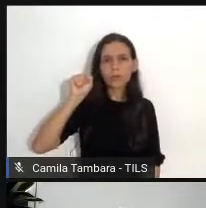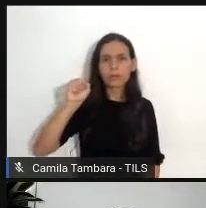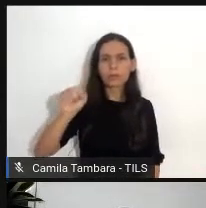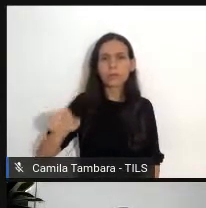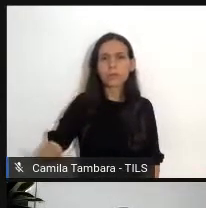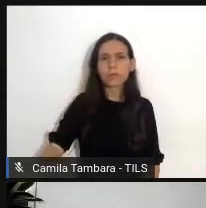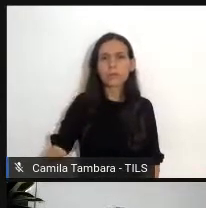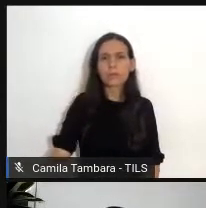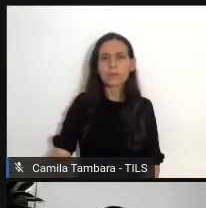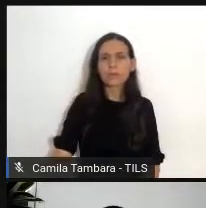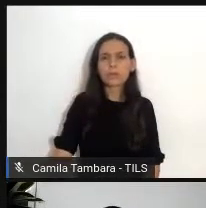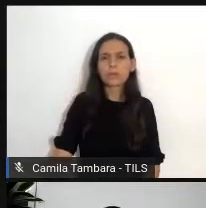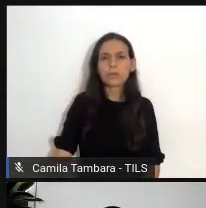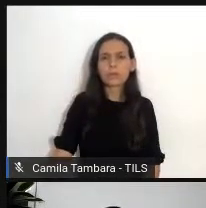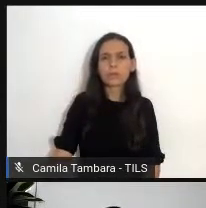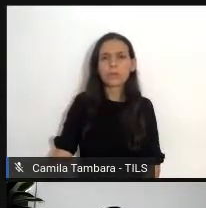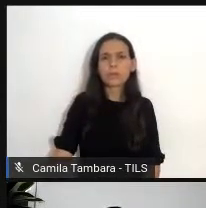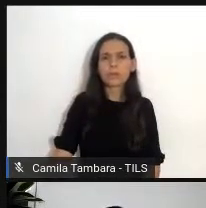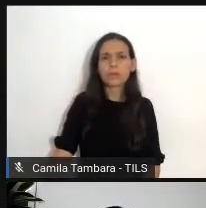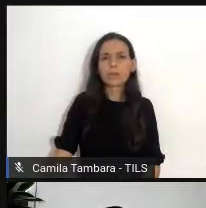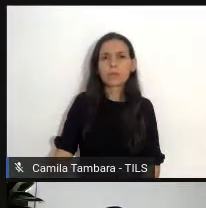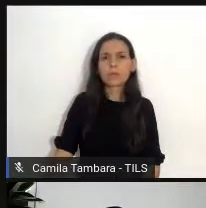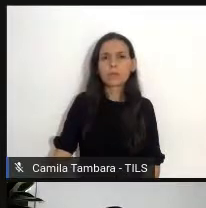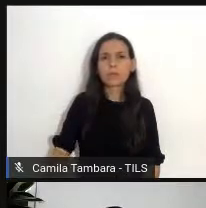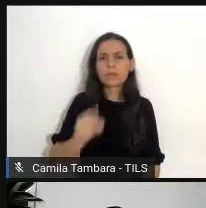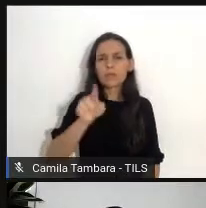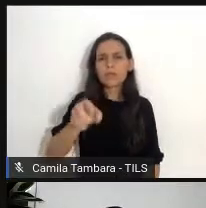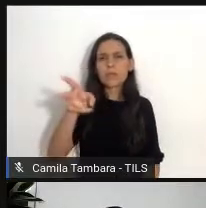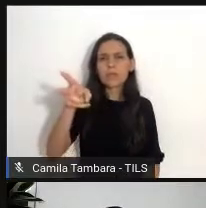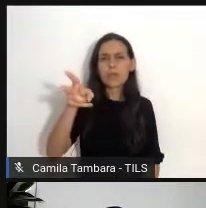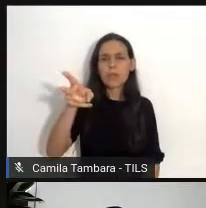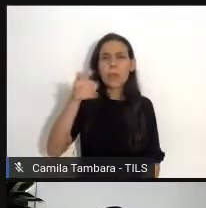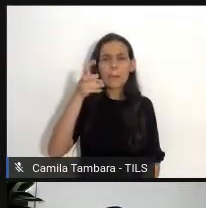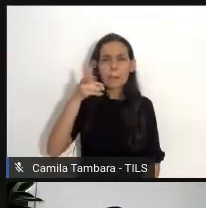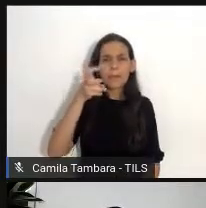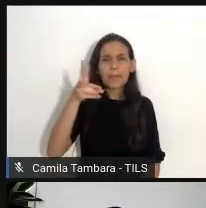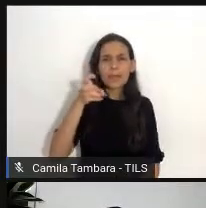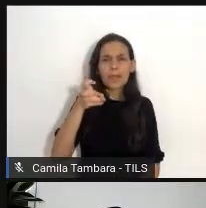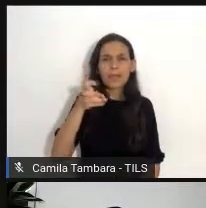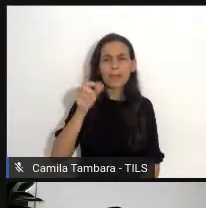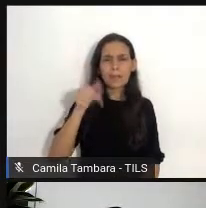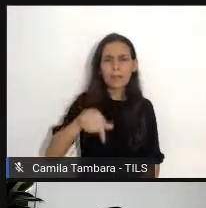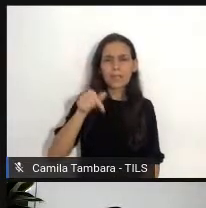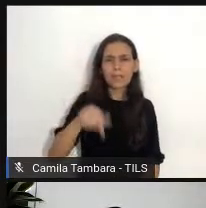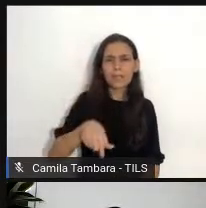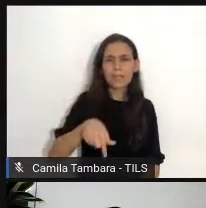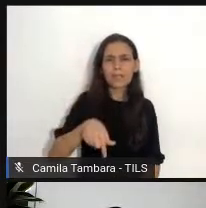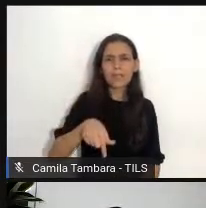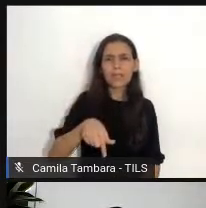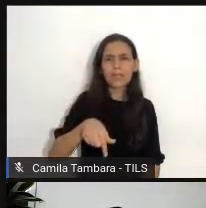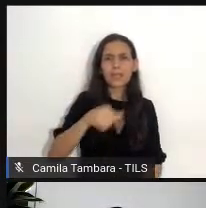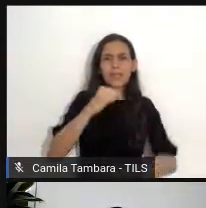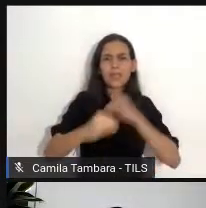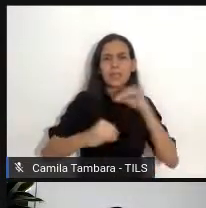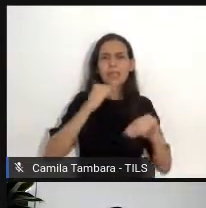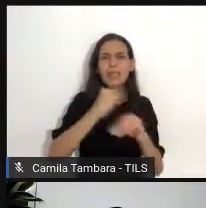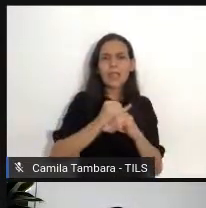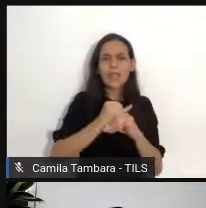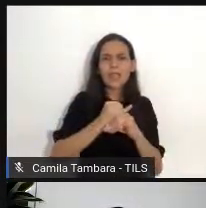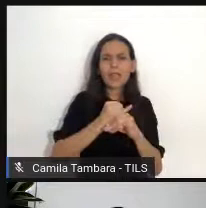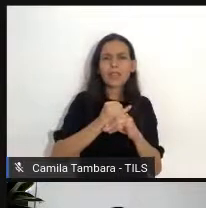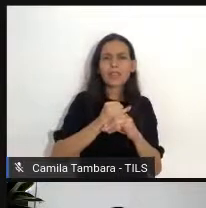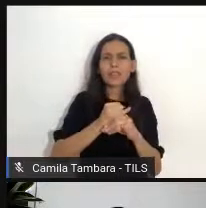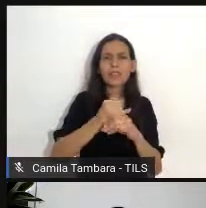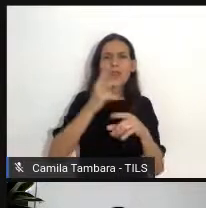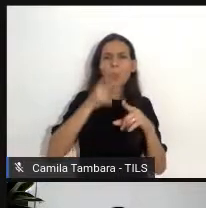Não sei se você percebe aí, não sei se você percebe daí, mas daqui a sua internet parece estar muito